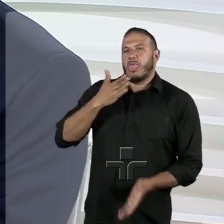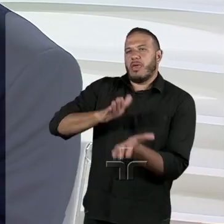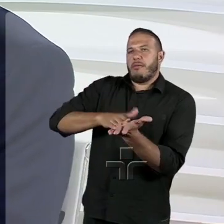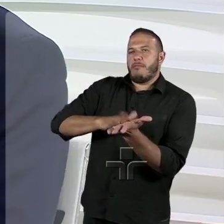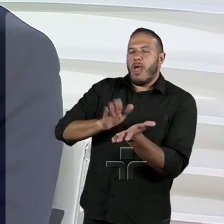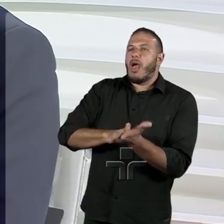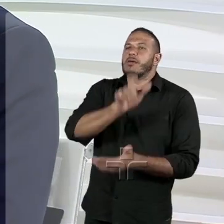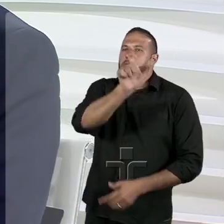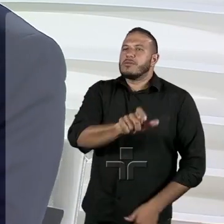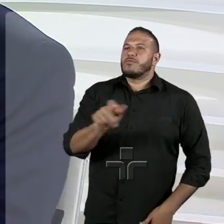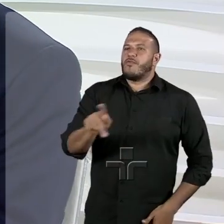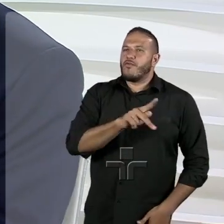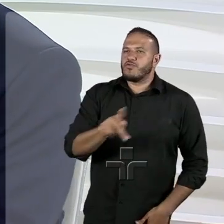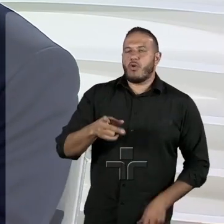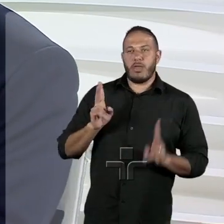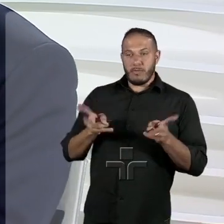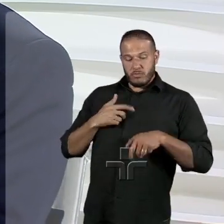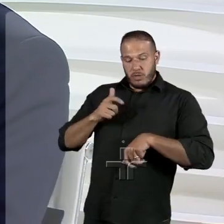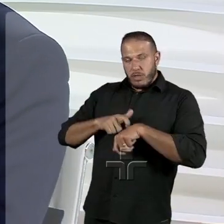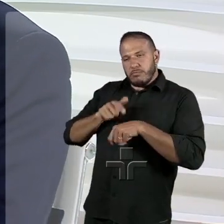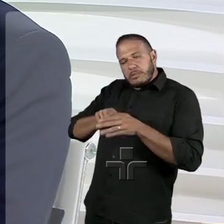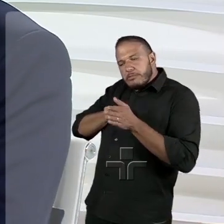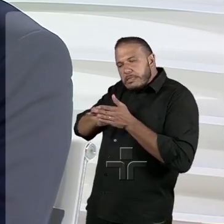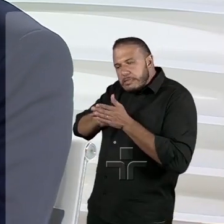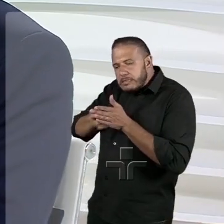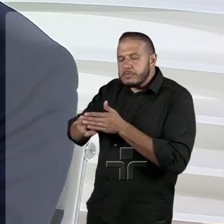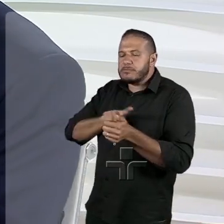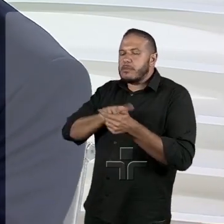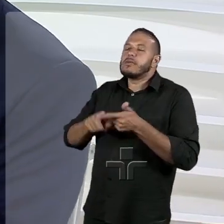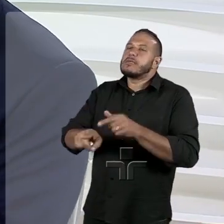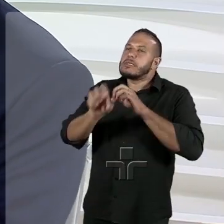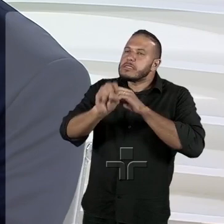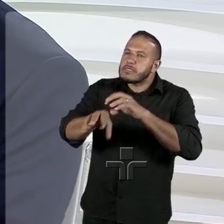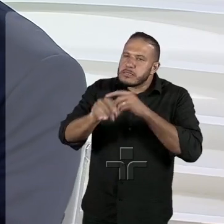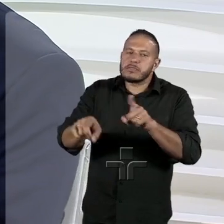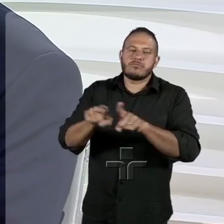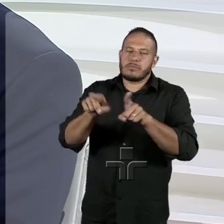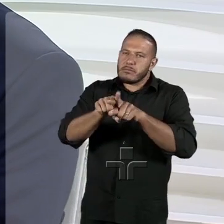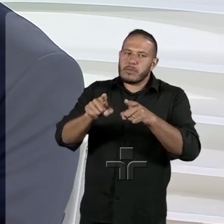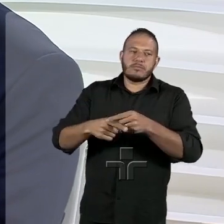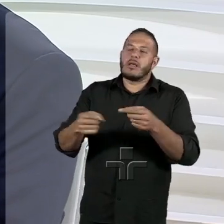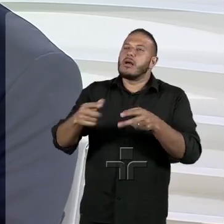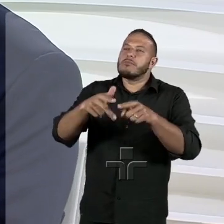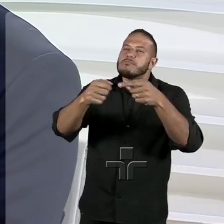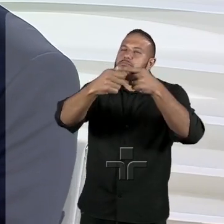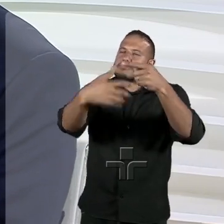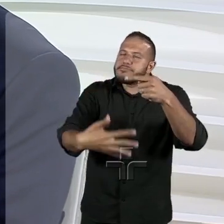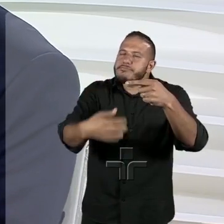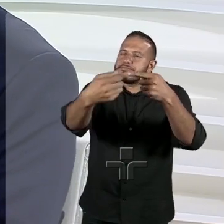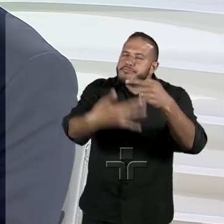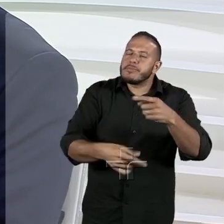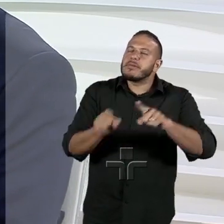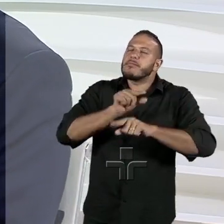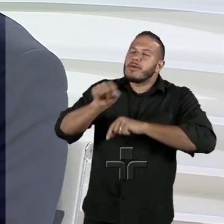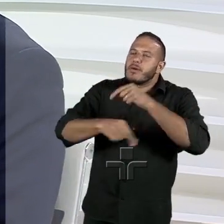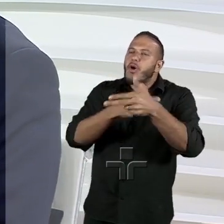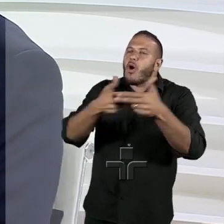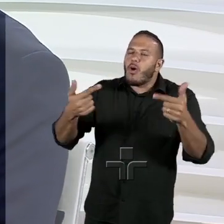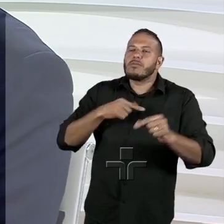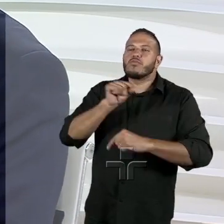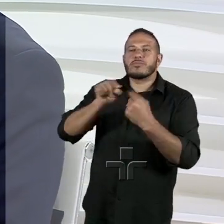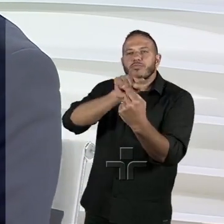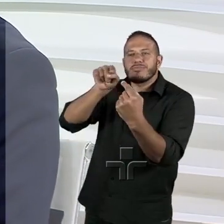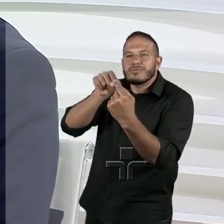o mesmo tempo para pesquisa, ensino e extensão, que são aquilo que são os